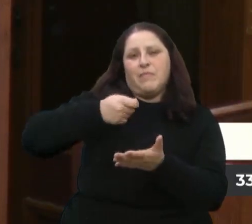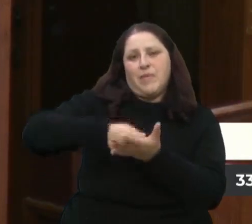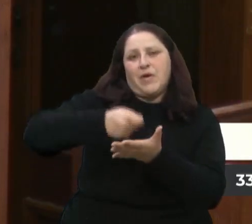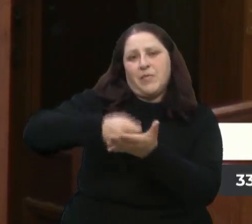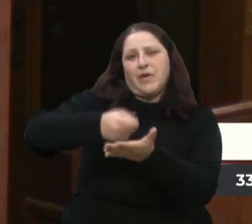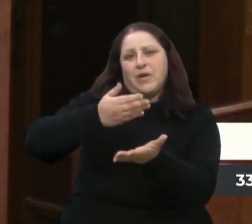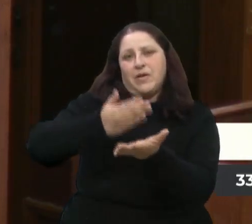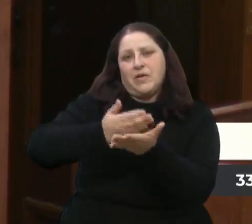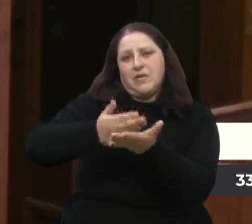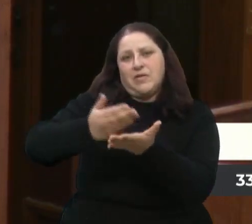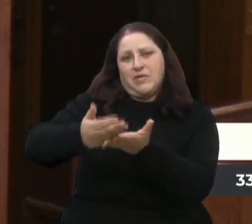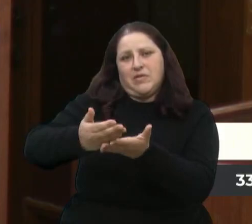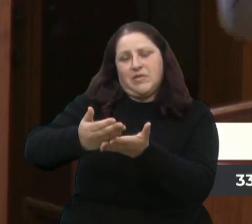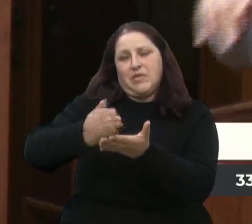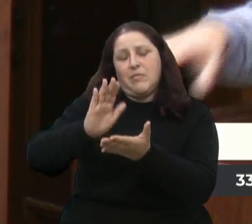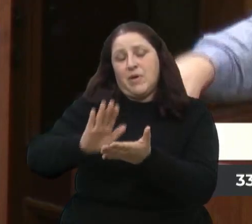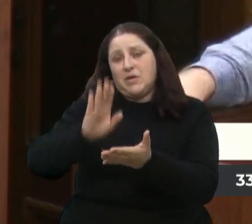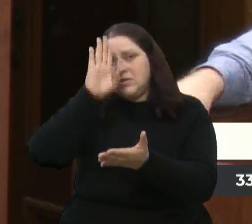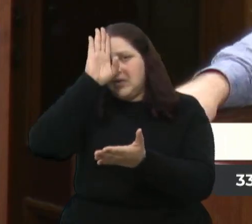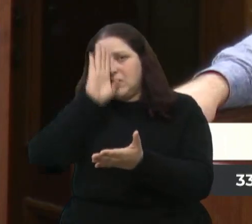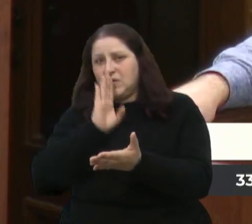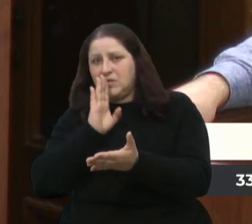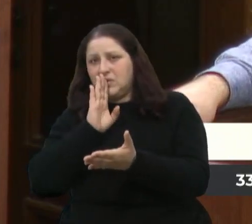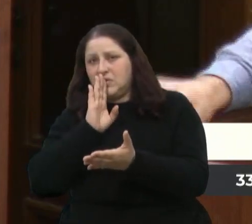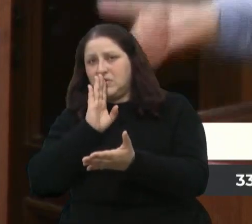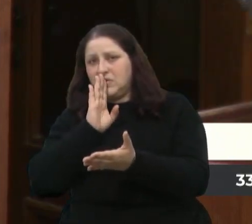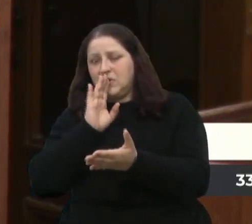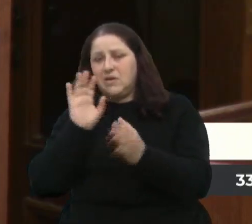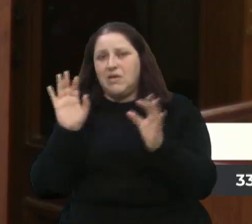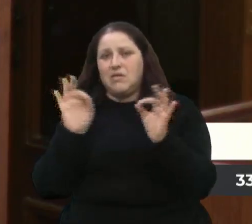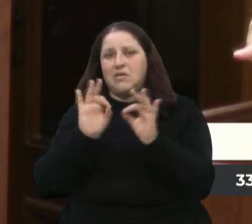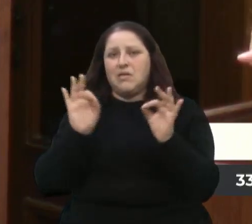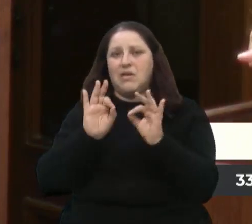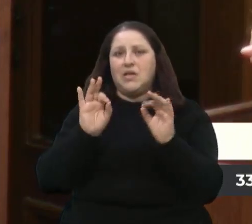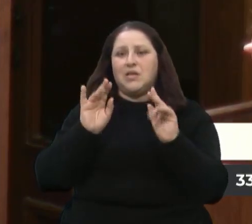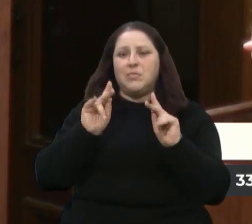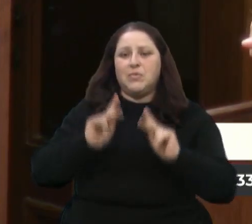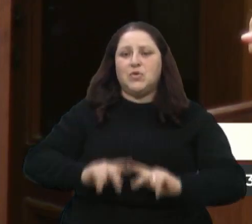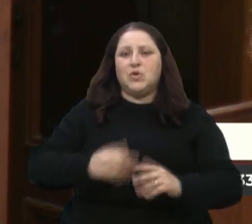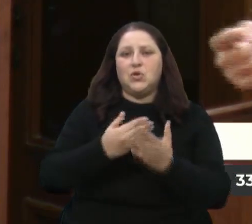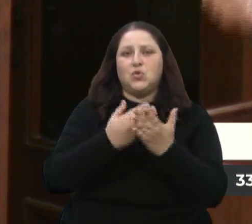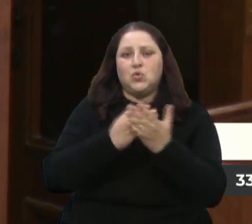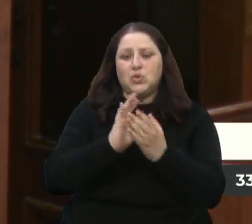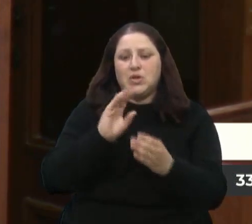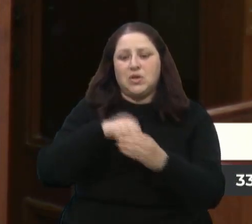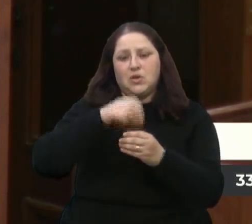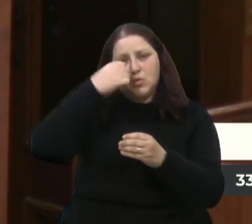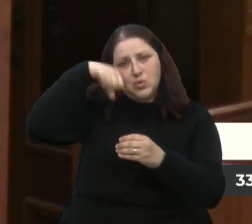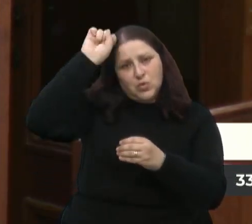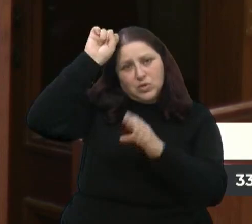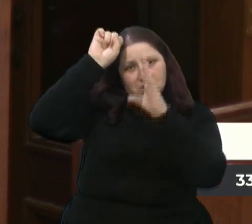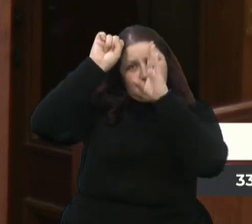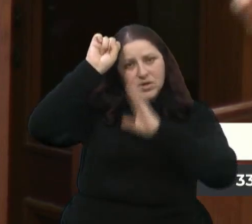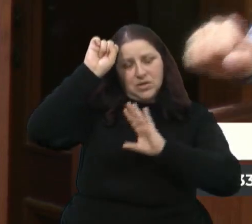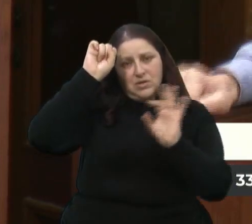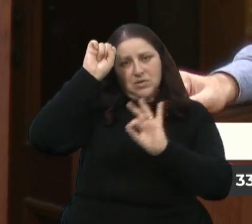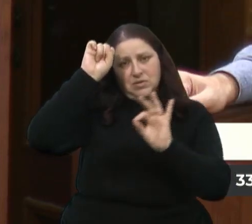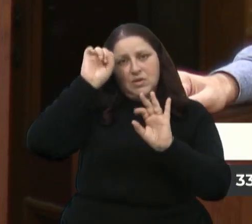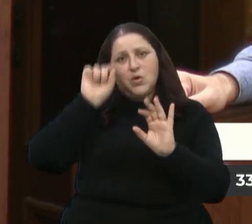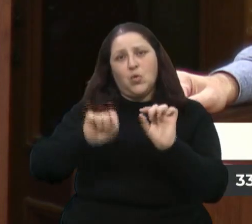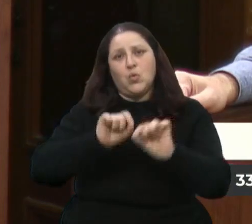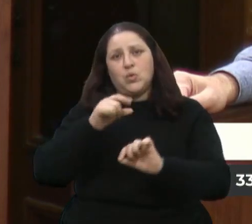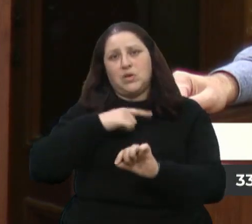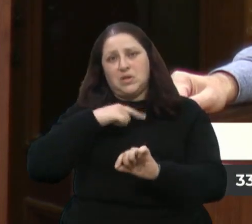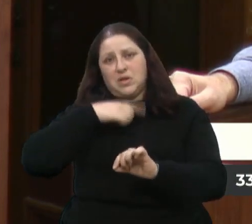que ficar nítido. Ninguém estuda na UX de forma gratuita. Ninguém. E o que existe, vereador Lucas Gil, já